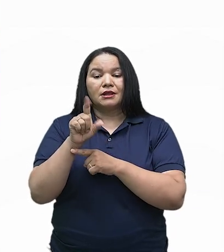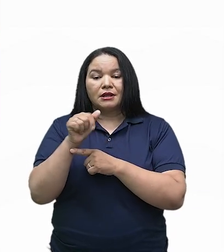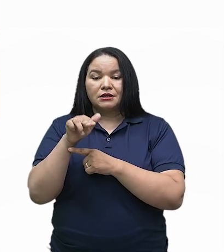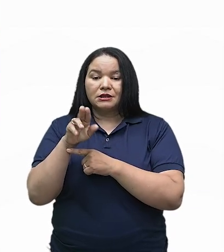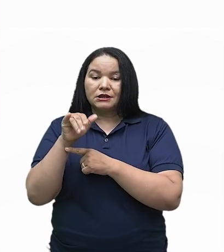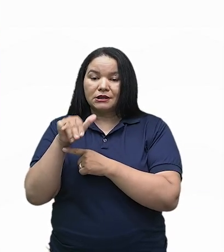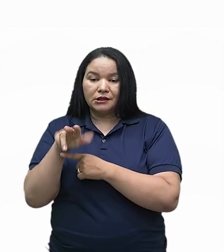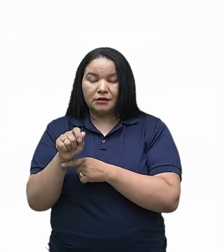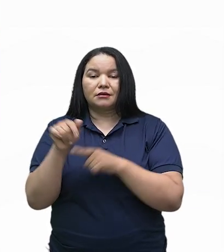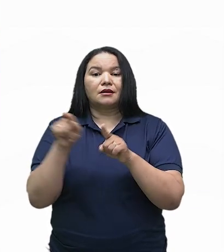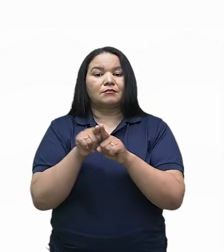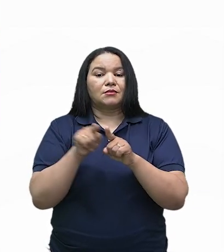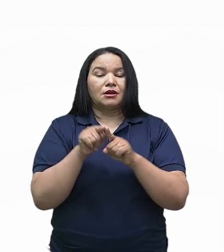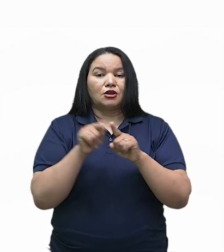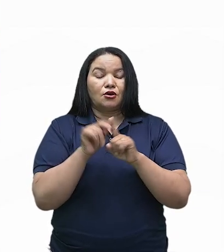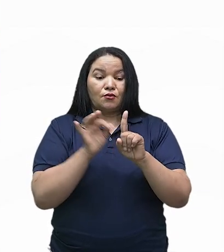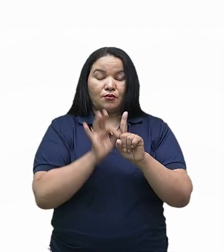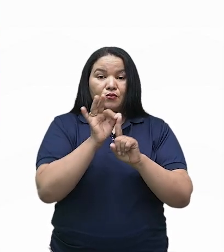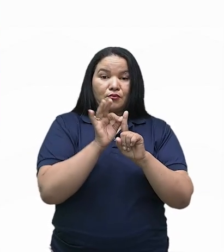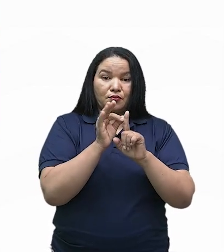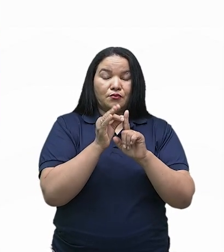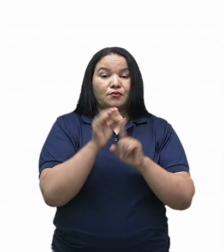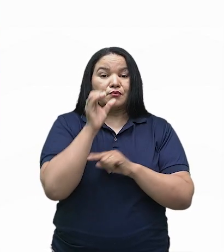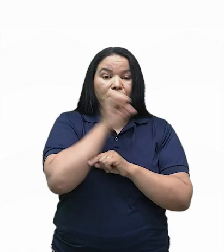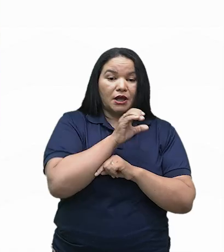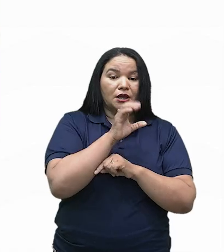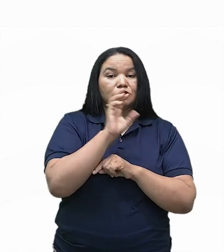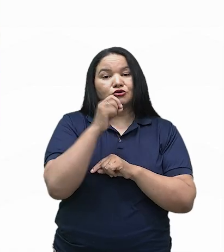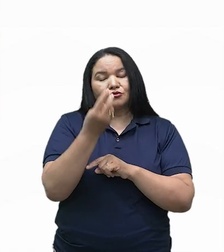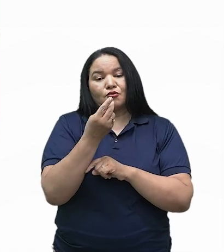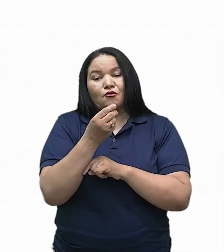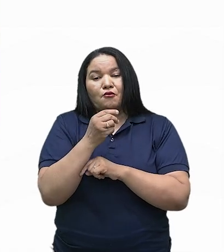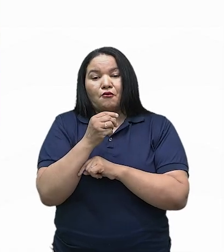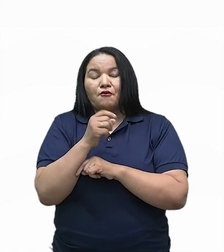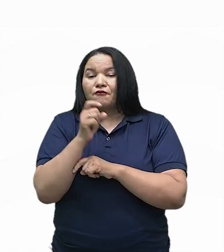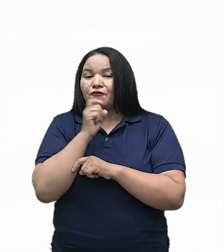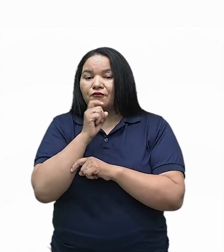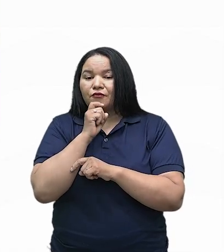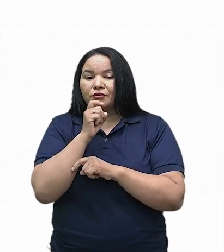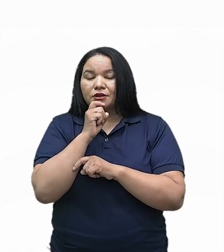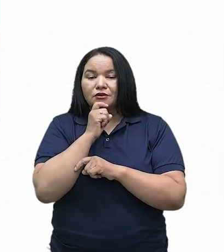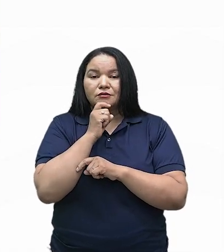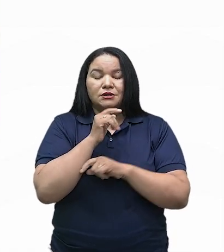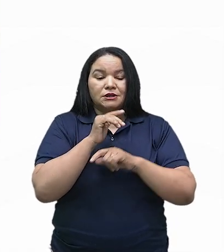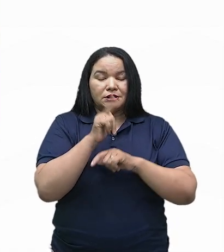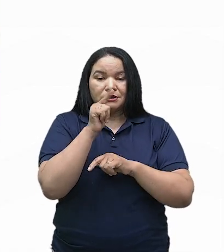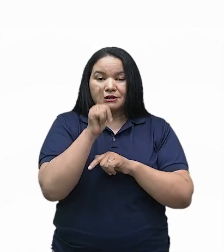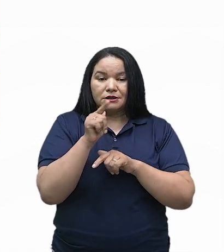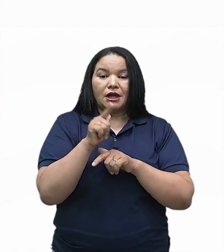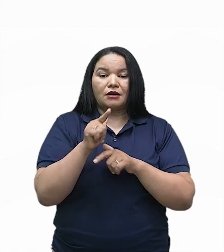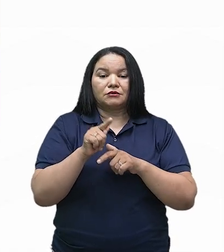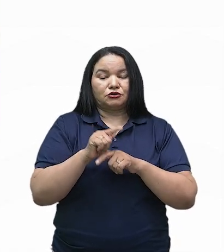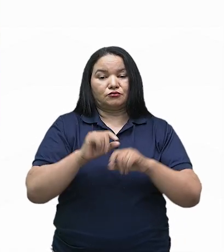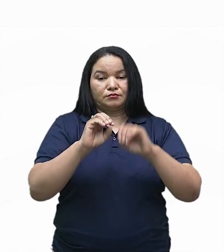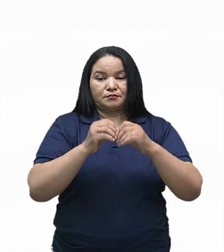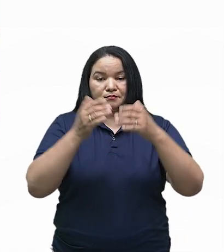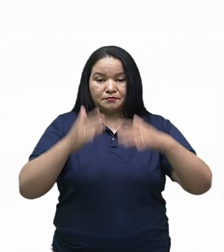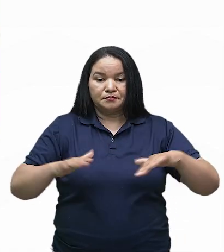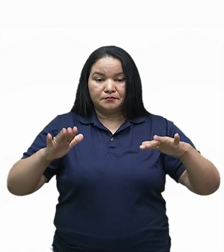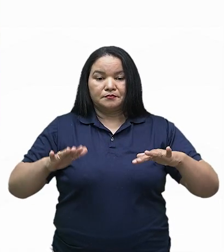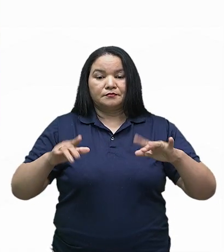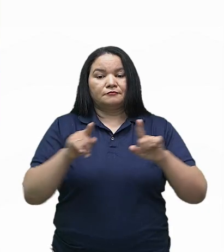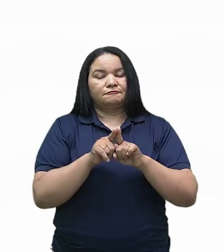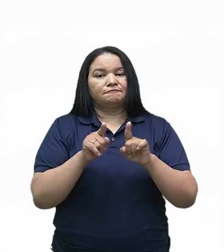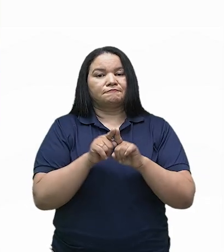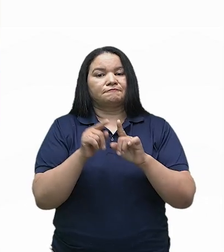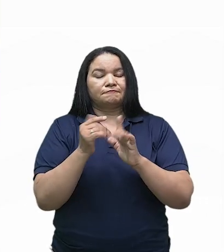aquecimento e o resfriamento das águas do Oceano Pacífico, respectivamente, que tem se instalado